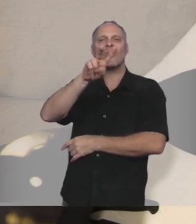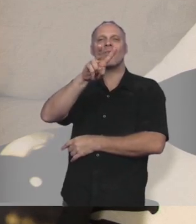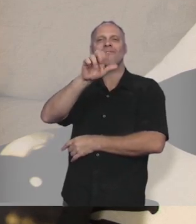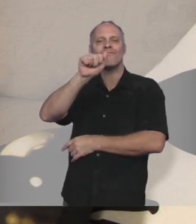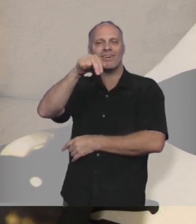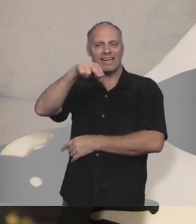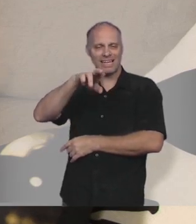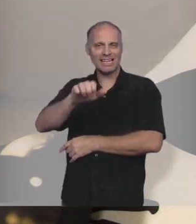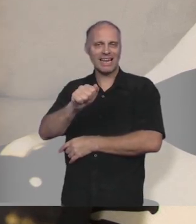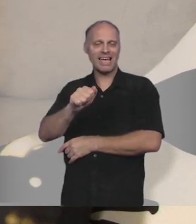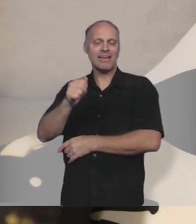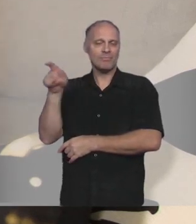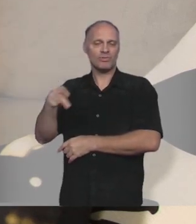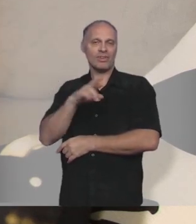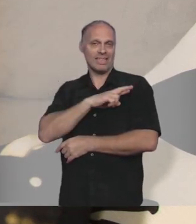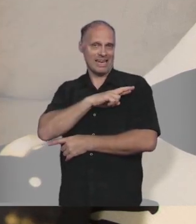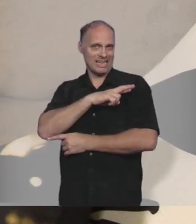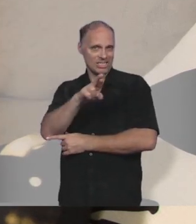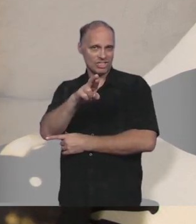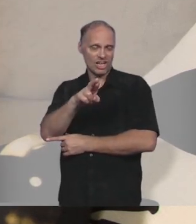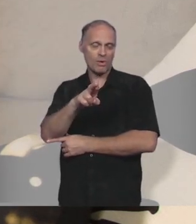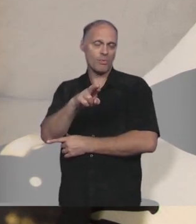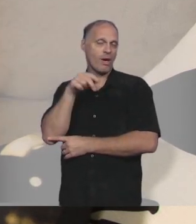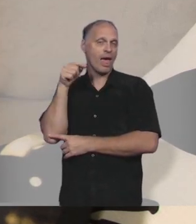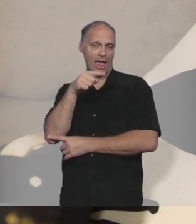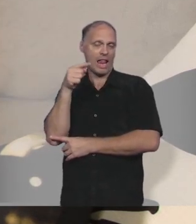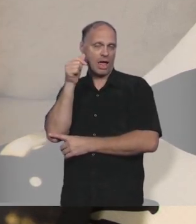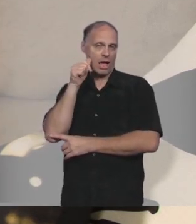de religião, por exemplo, ela